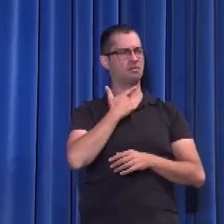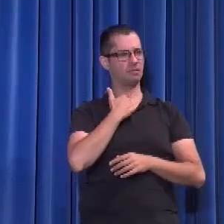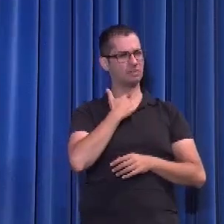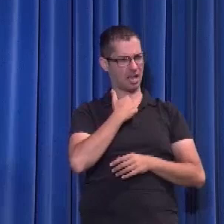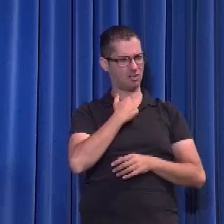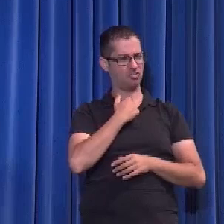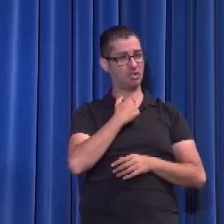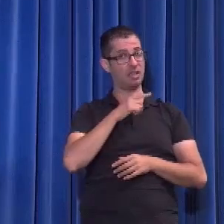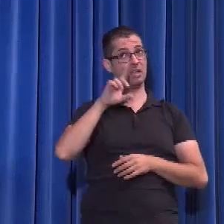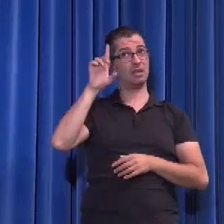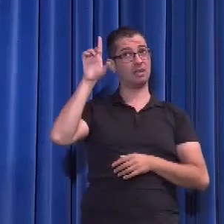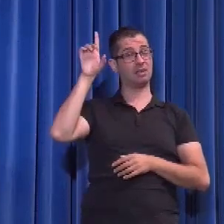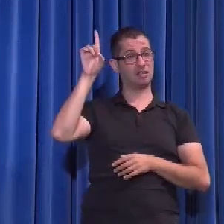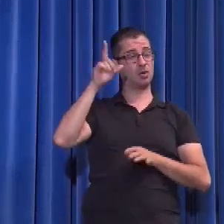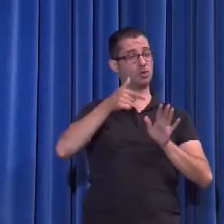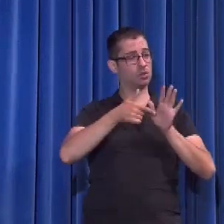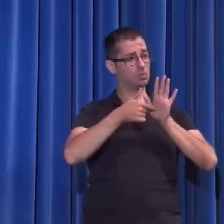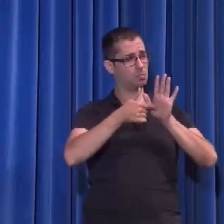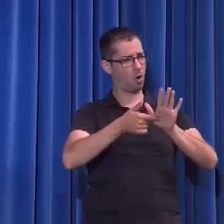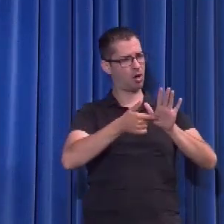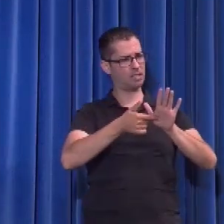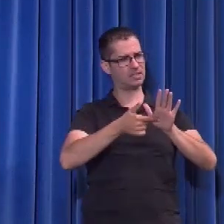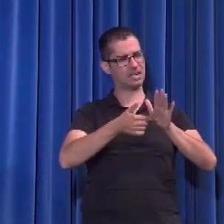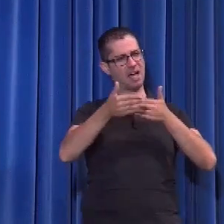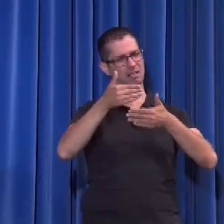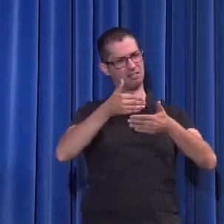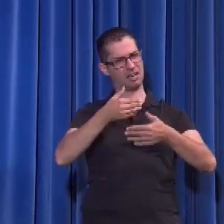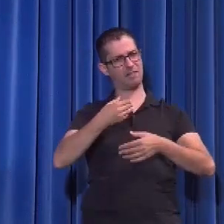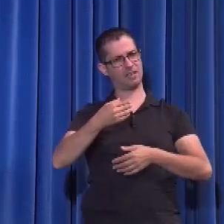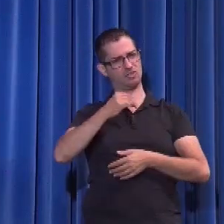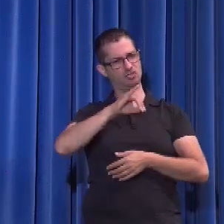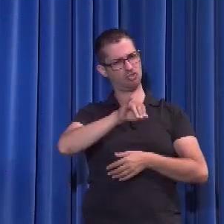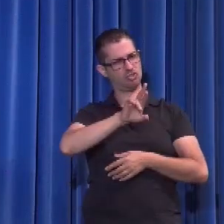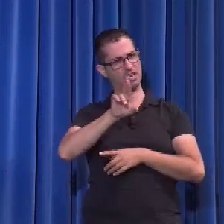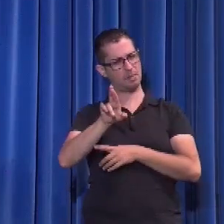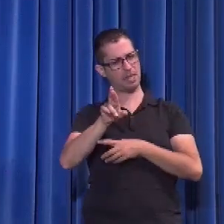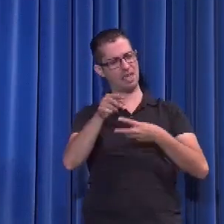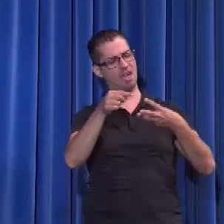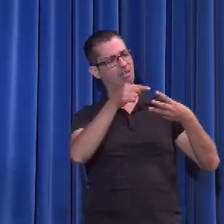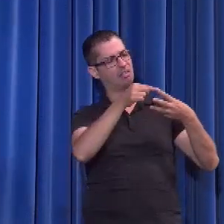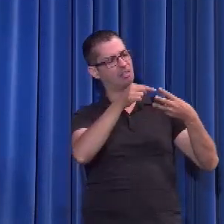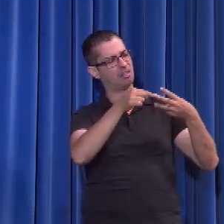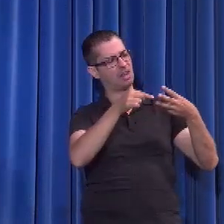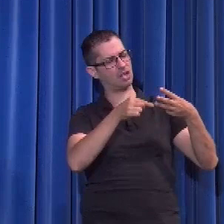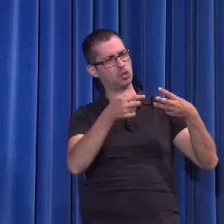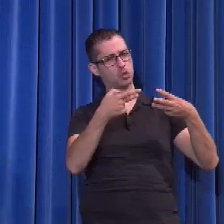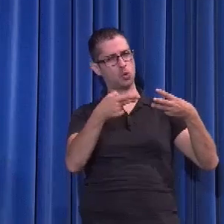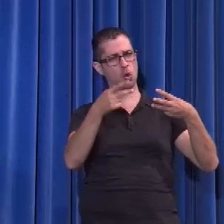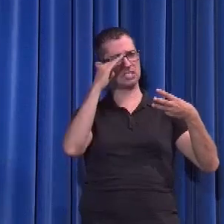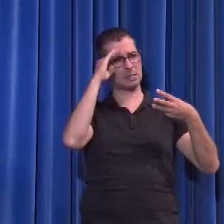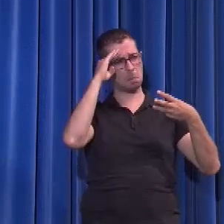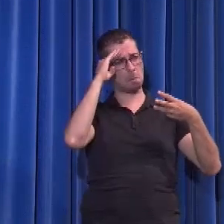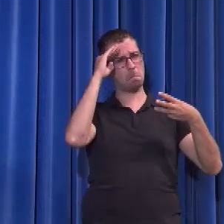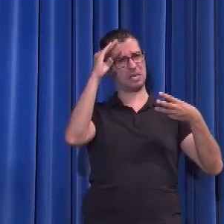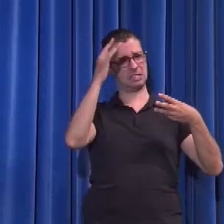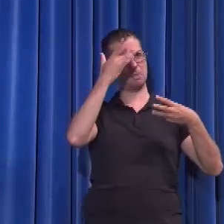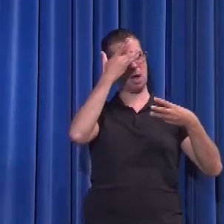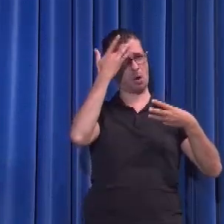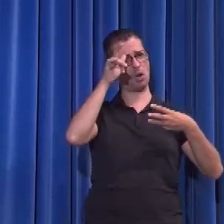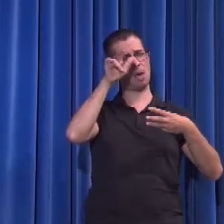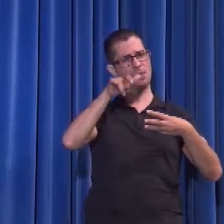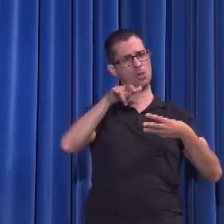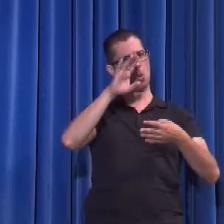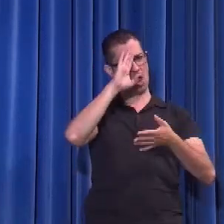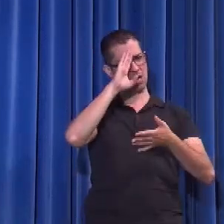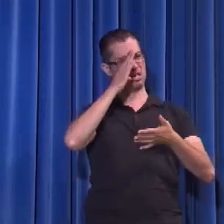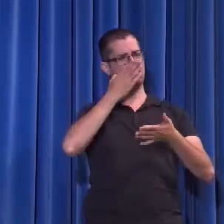então menciona aqui, através do profeta Jeremias, 3 coisas principais que o ser humano acredita que o